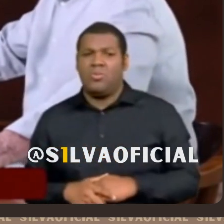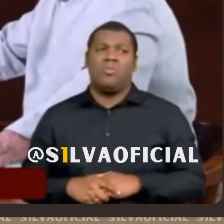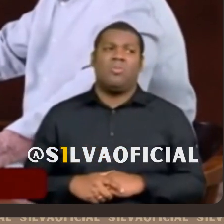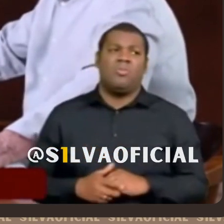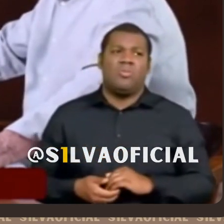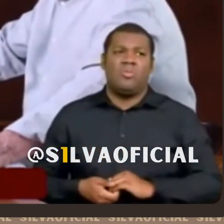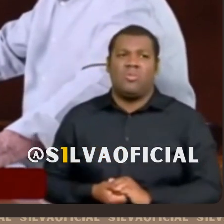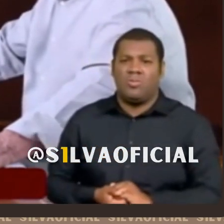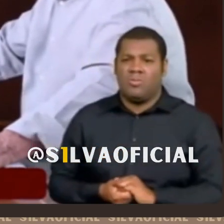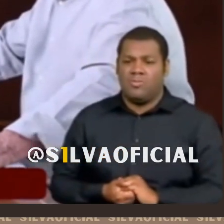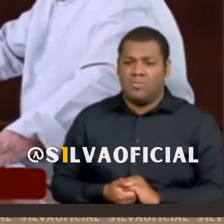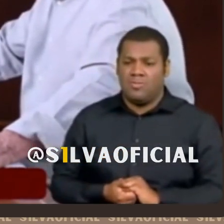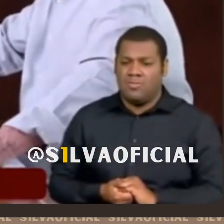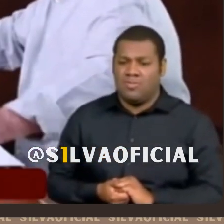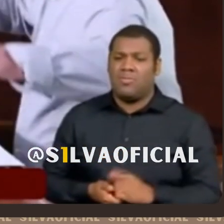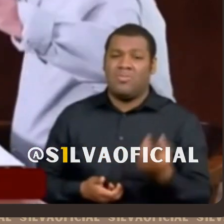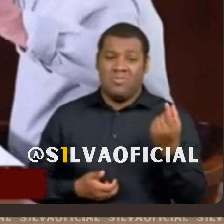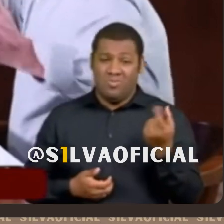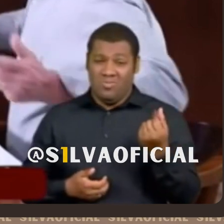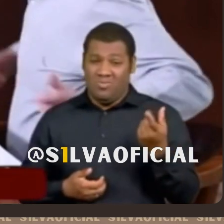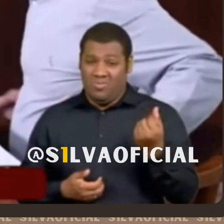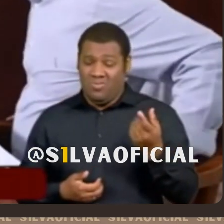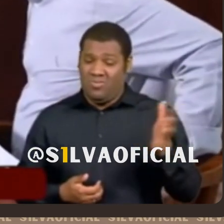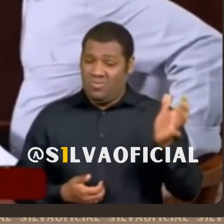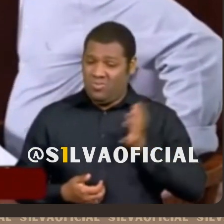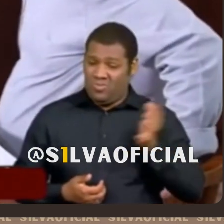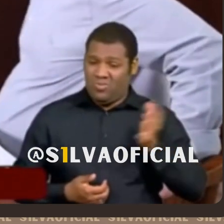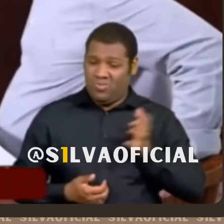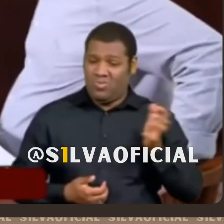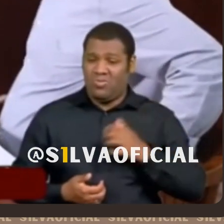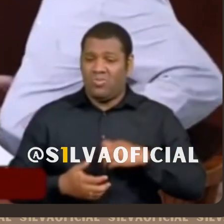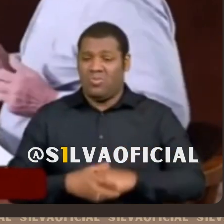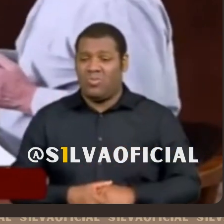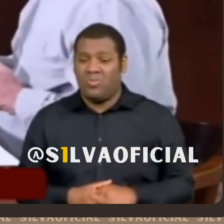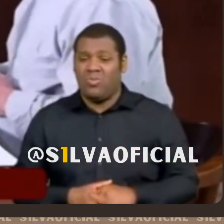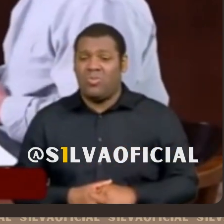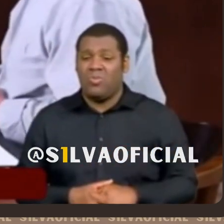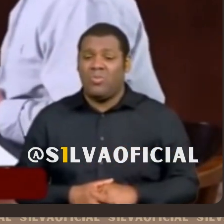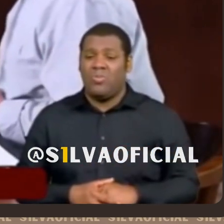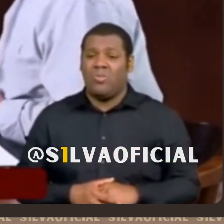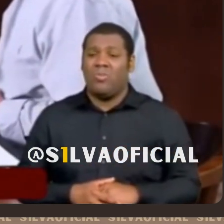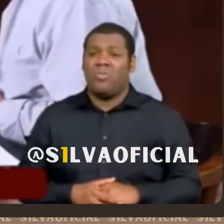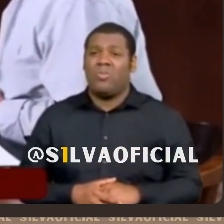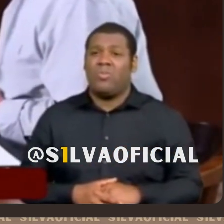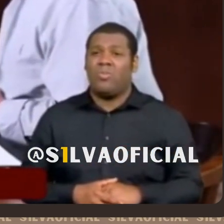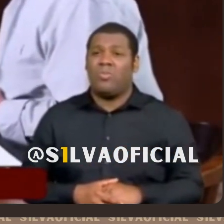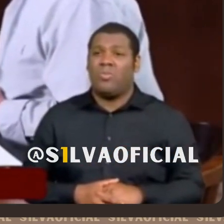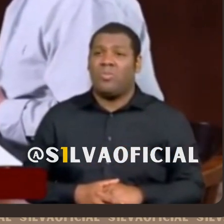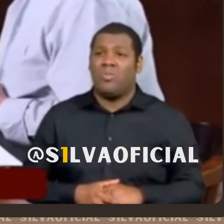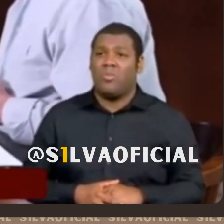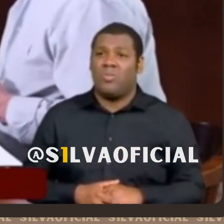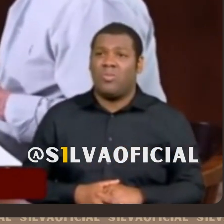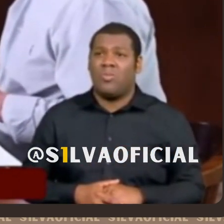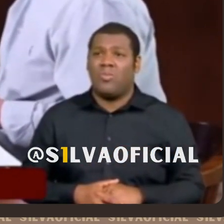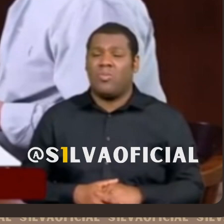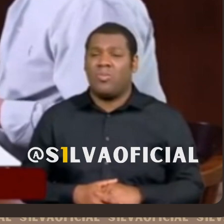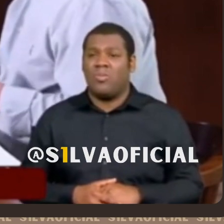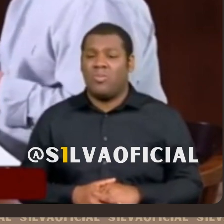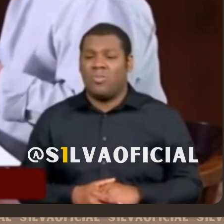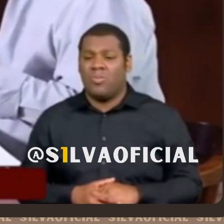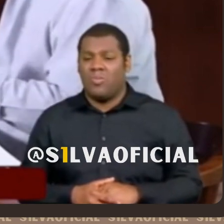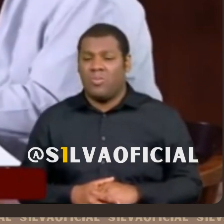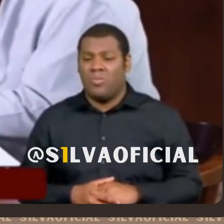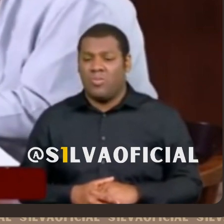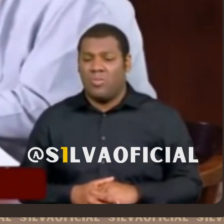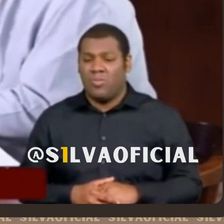nem sabe muito bem o que é. Você nem sabe quem é o dono. É, não sabe quem é o dono, quer dizer... Então, assim, é meio óbvio que é justo que essas